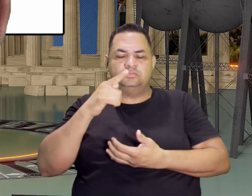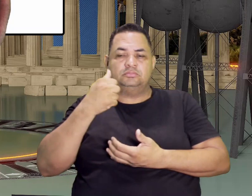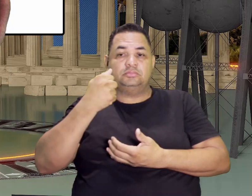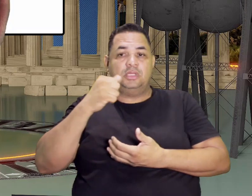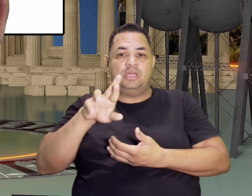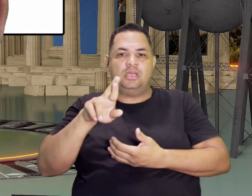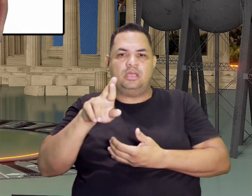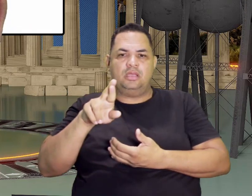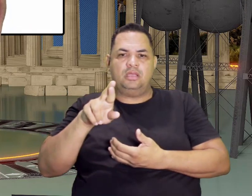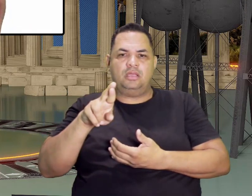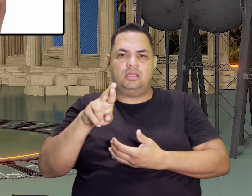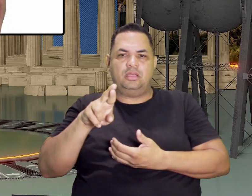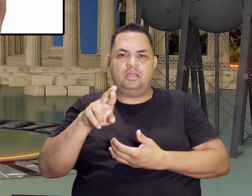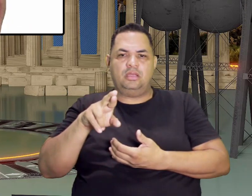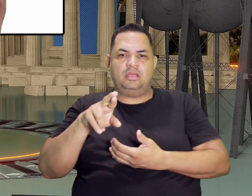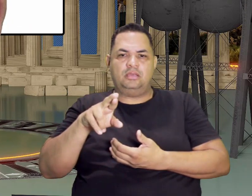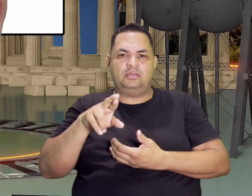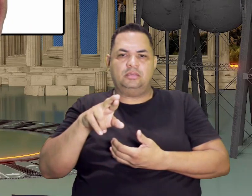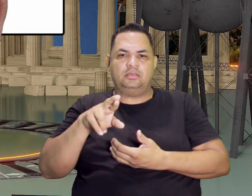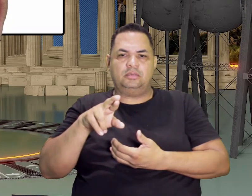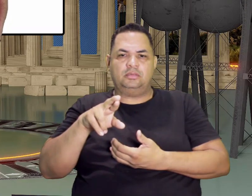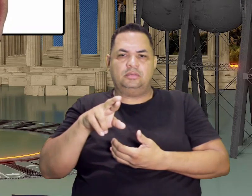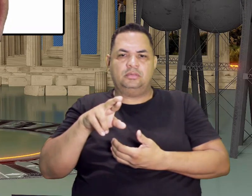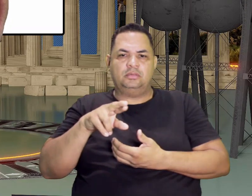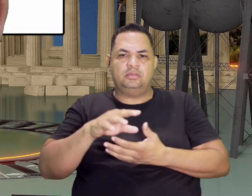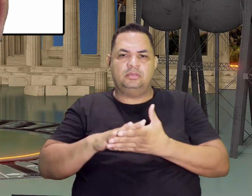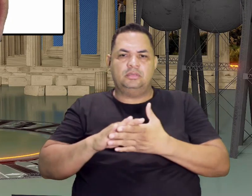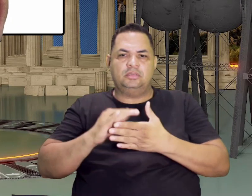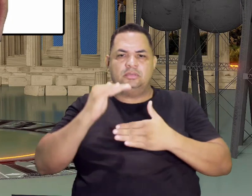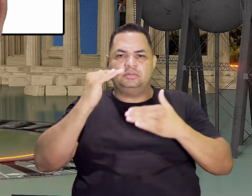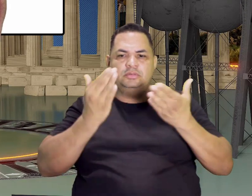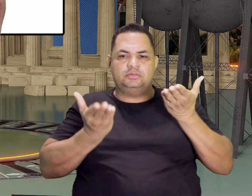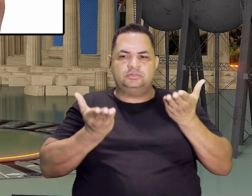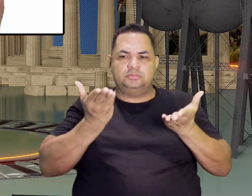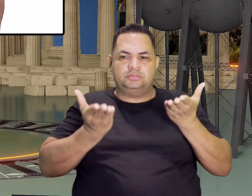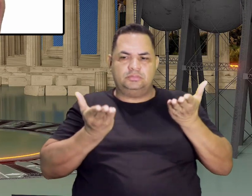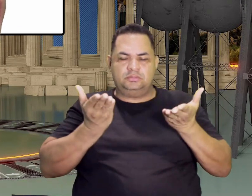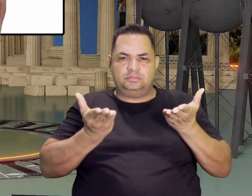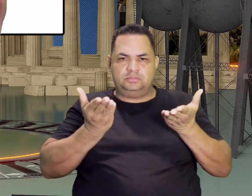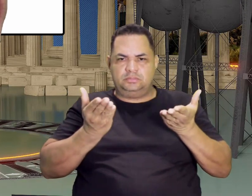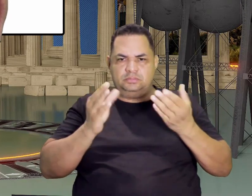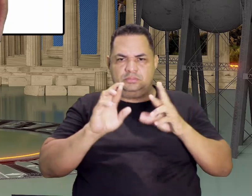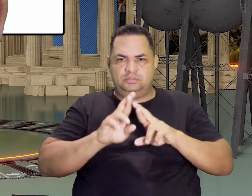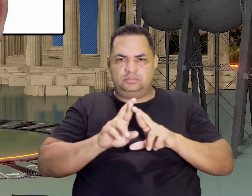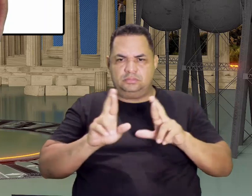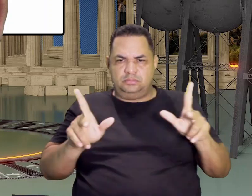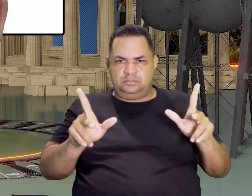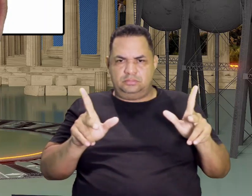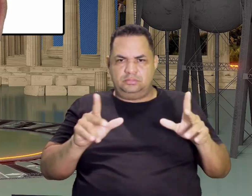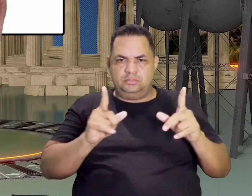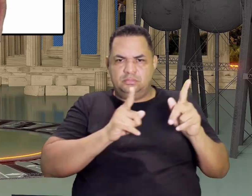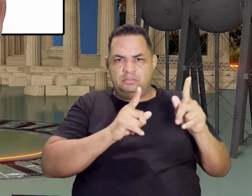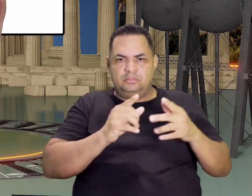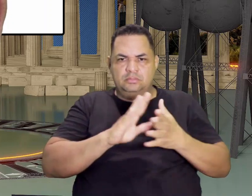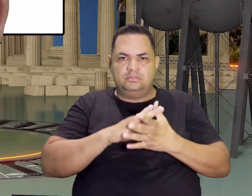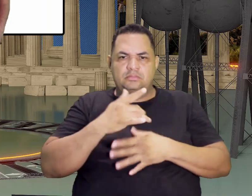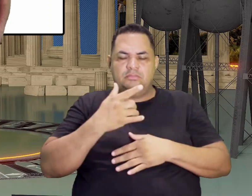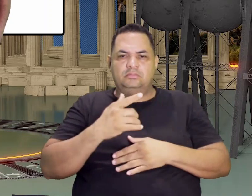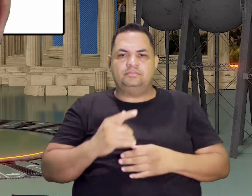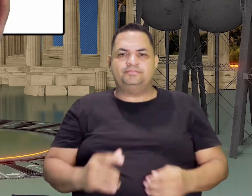tem ar. Aí, dois pesos diferentes, distintos tamanhos, caem por igual, sem o